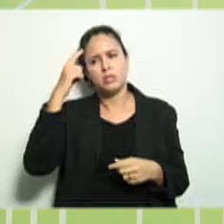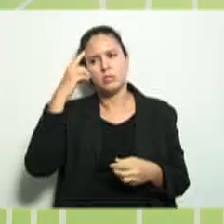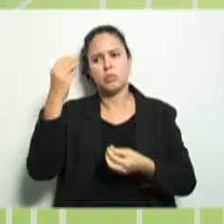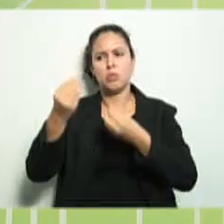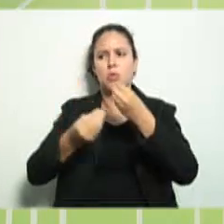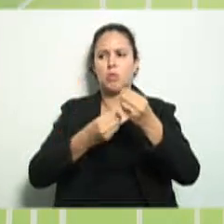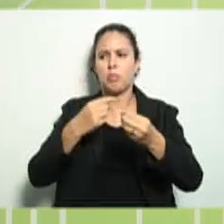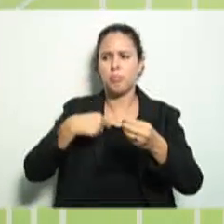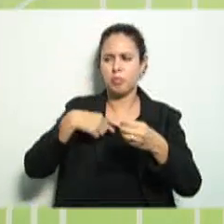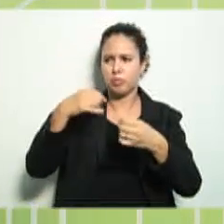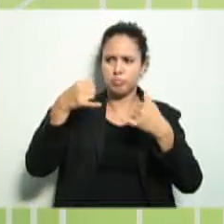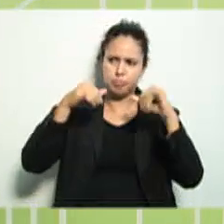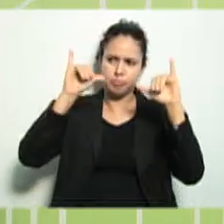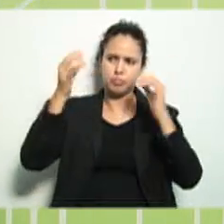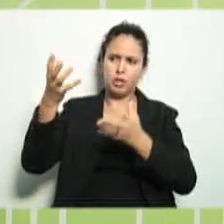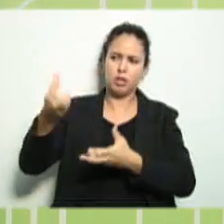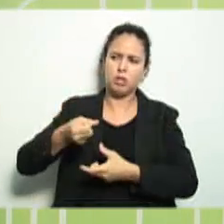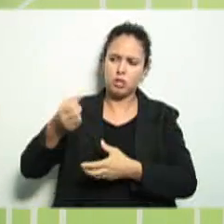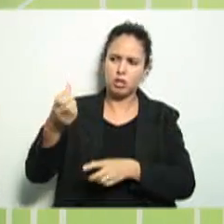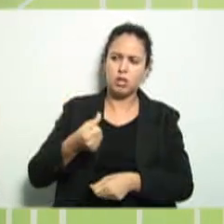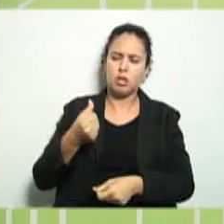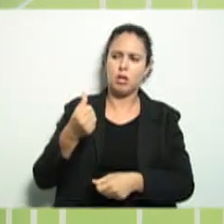leiteiro?